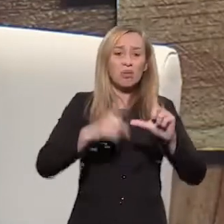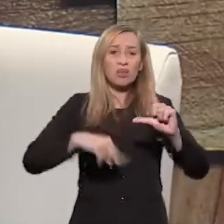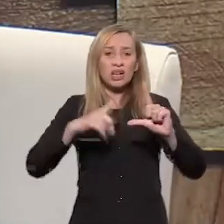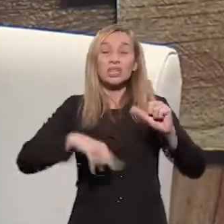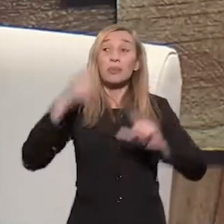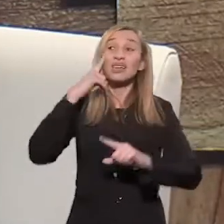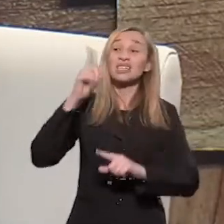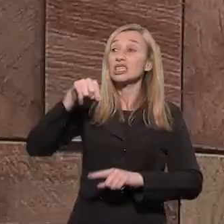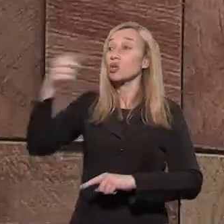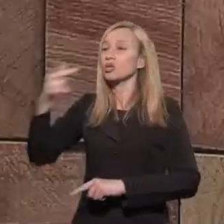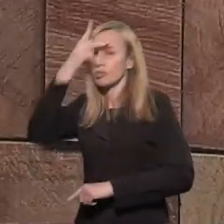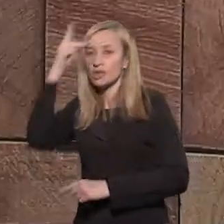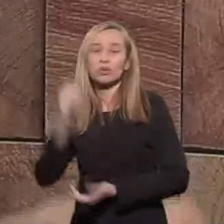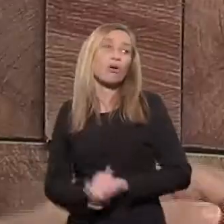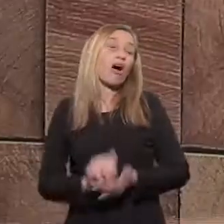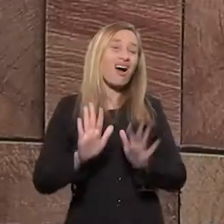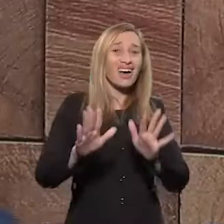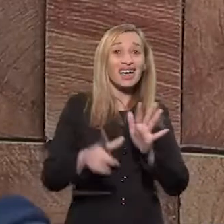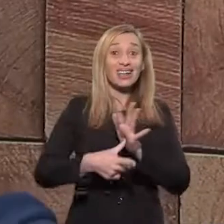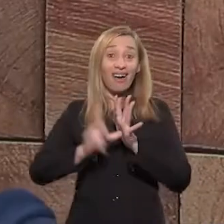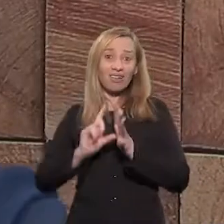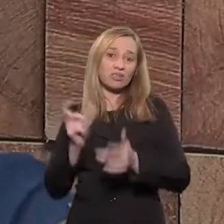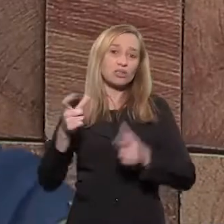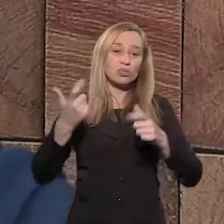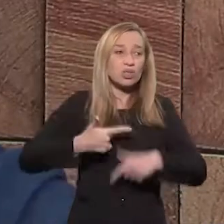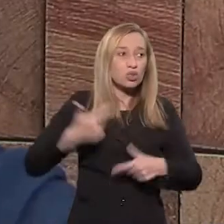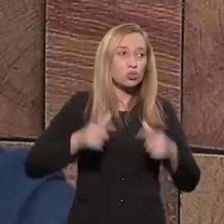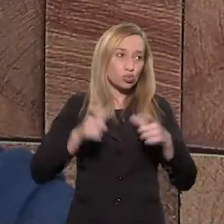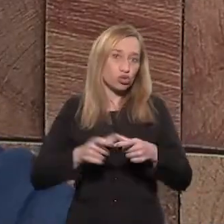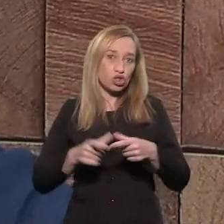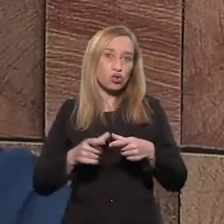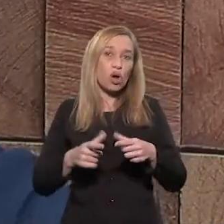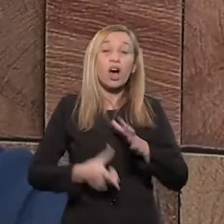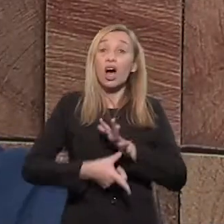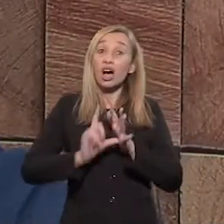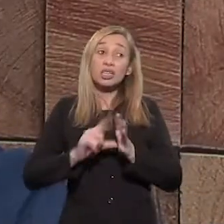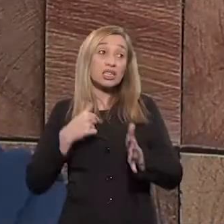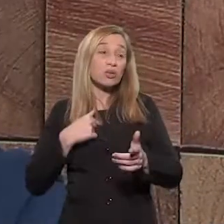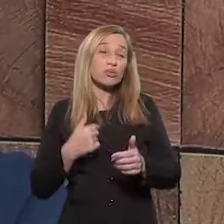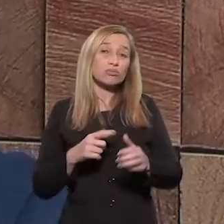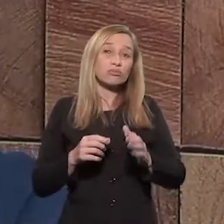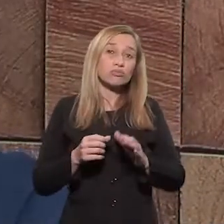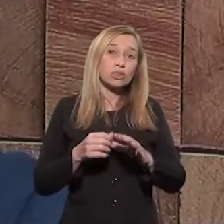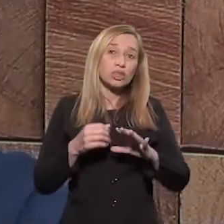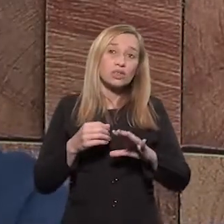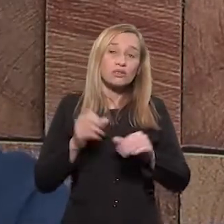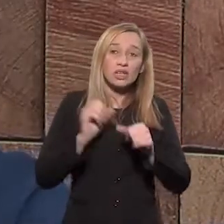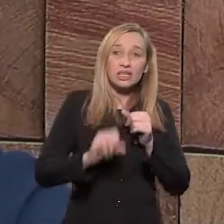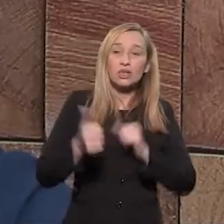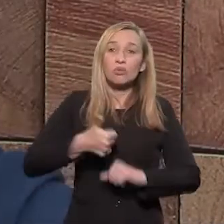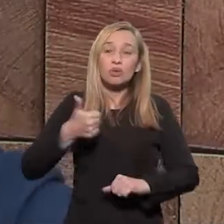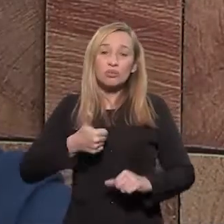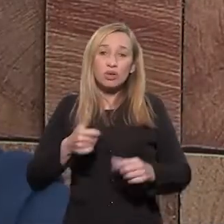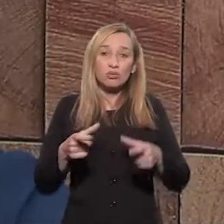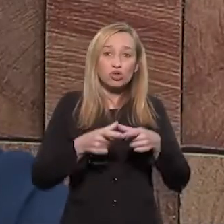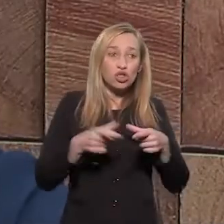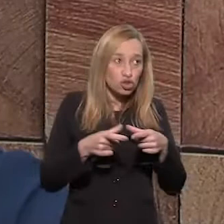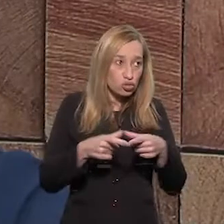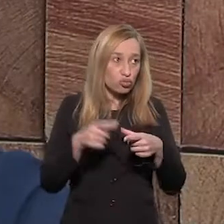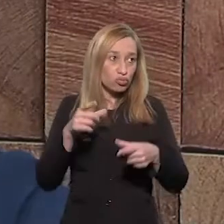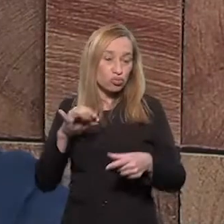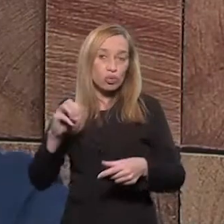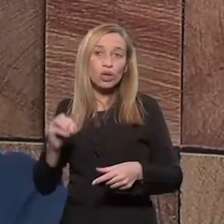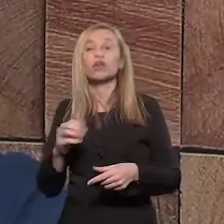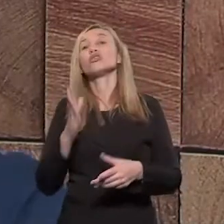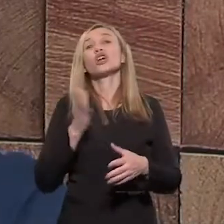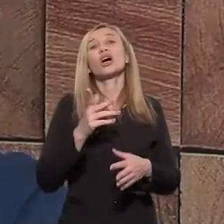pessoa? Não, na verdade, até antes do segundo disco. Até antes de eu gravar o primeiro disco, eu já estava compondo com